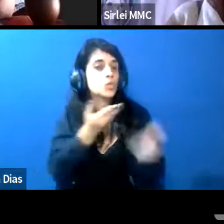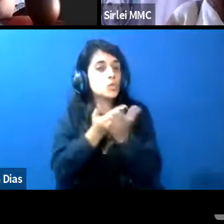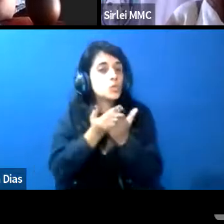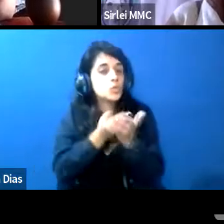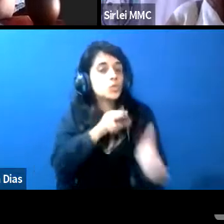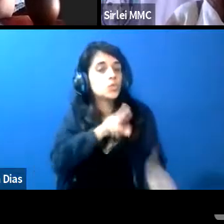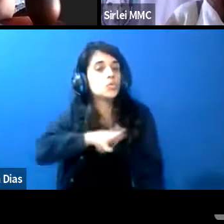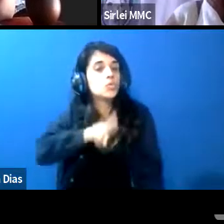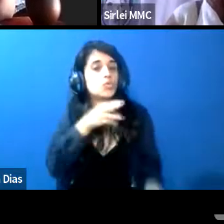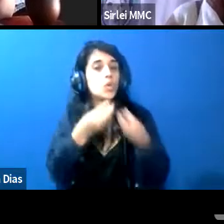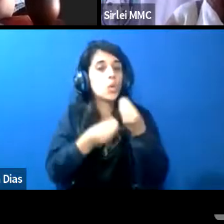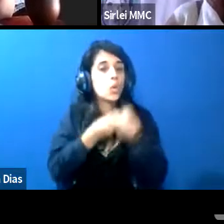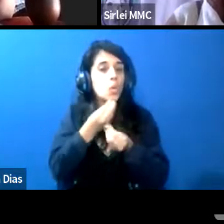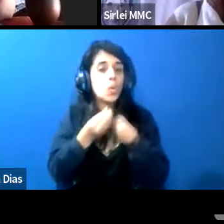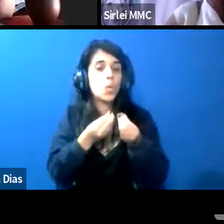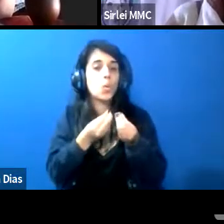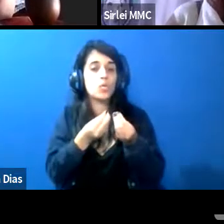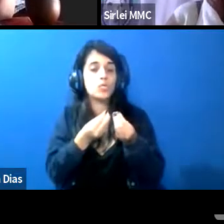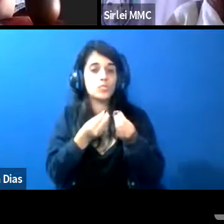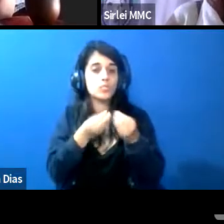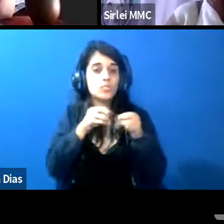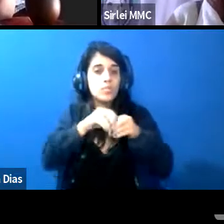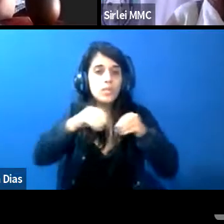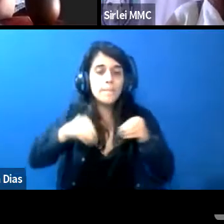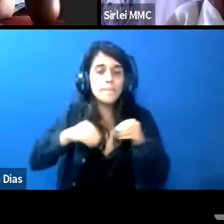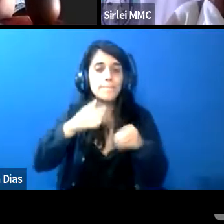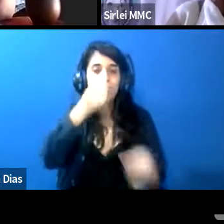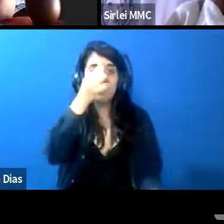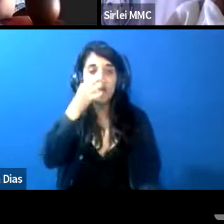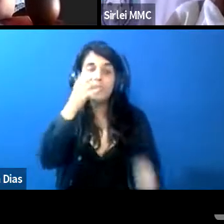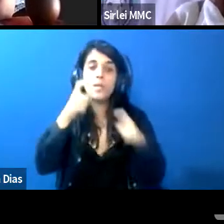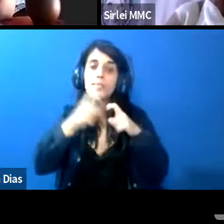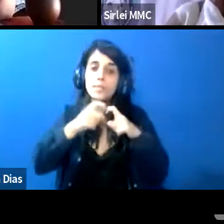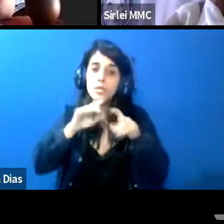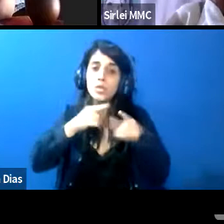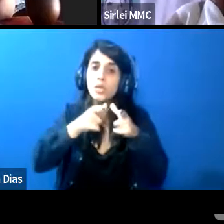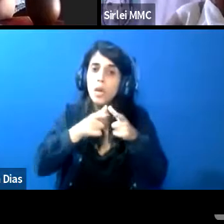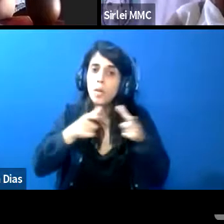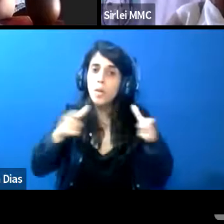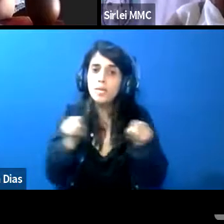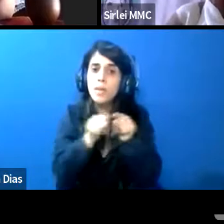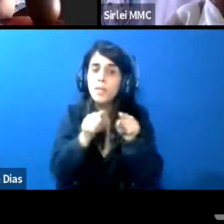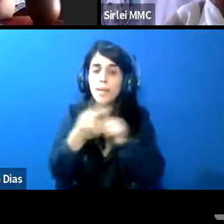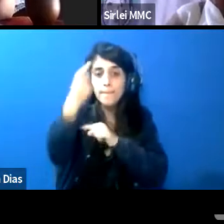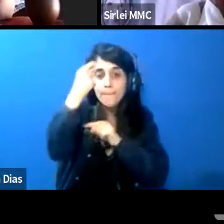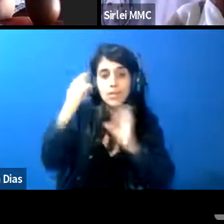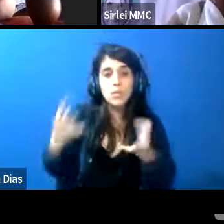usos e aplicações de plantas medicinais, mas a gente amplia muito para uma questão de qualidade